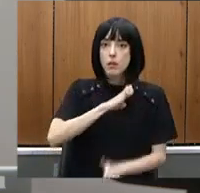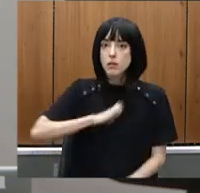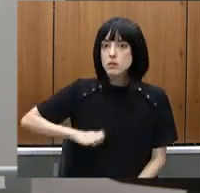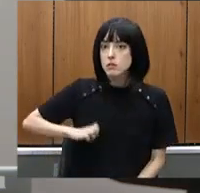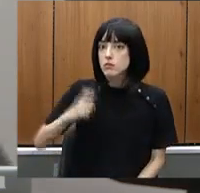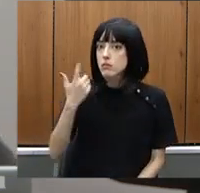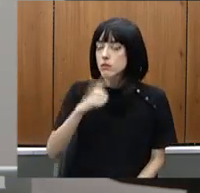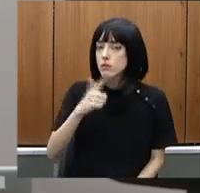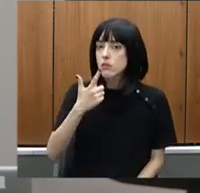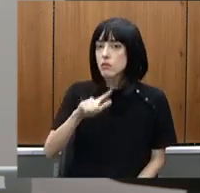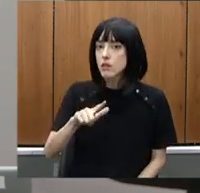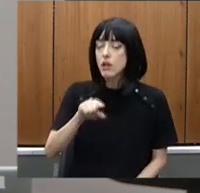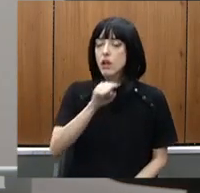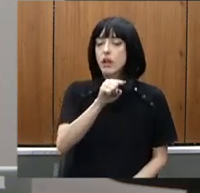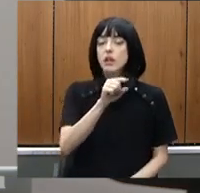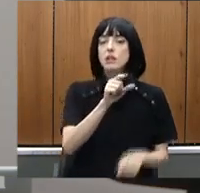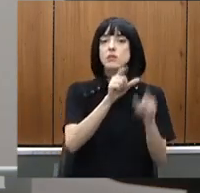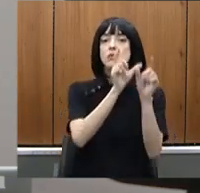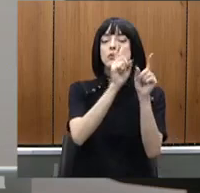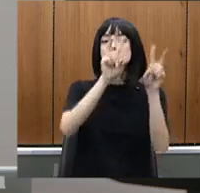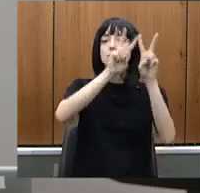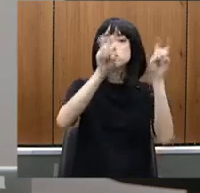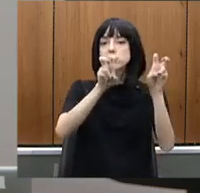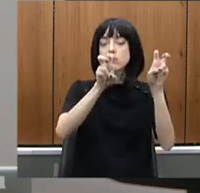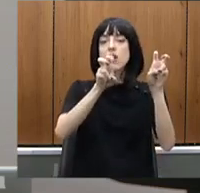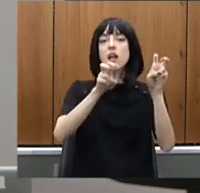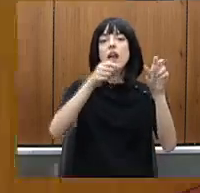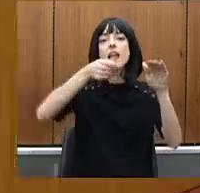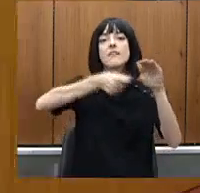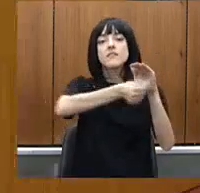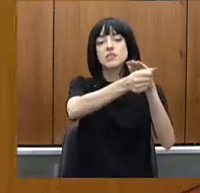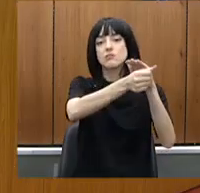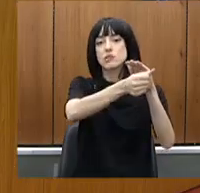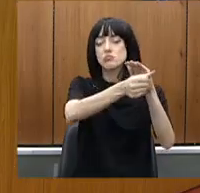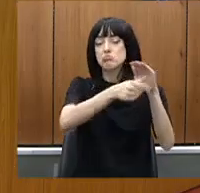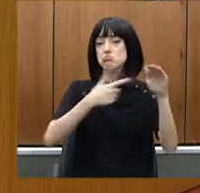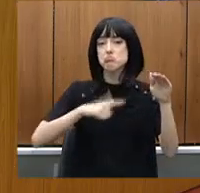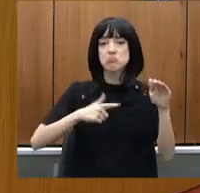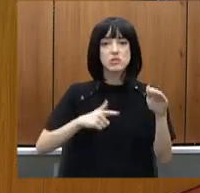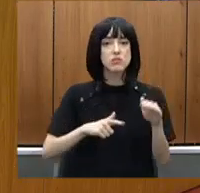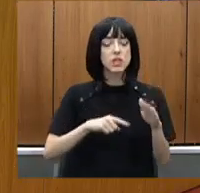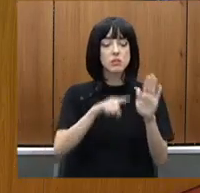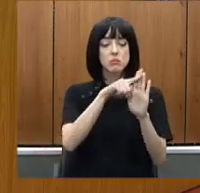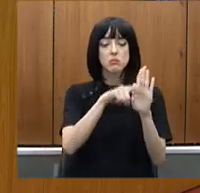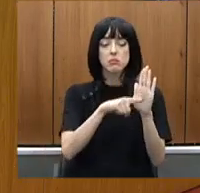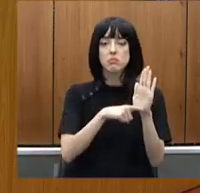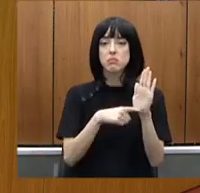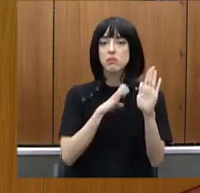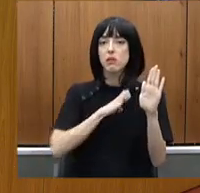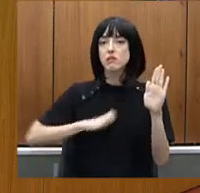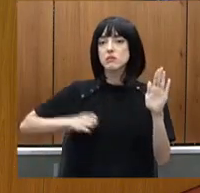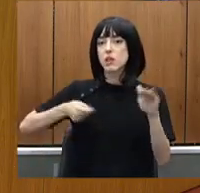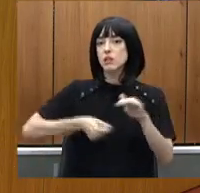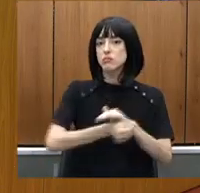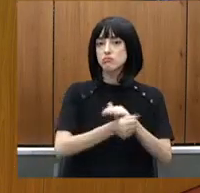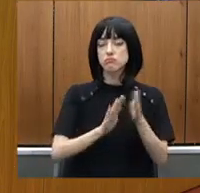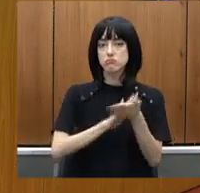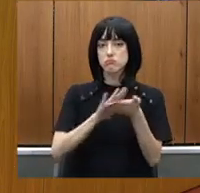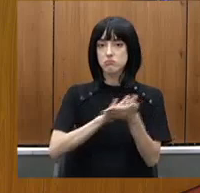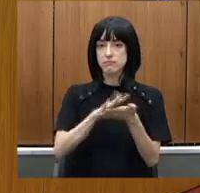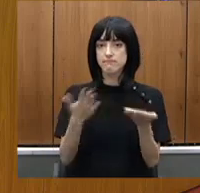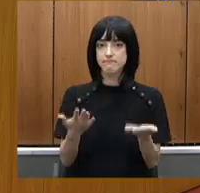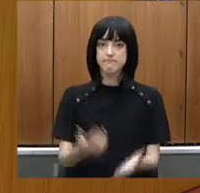investimento e é essa exatamente a nossa preocupação sim aí a gente pode pegar esse percentual